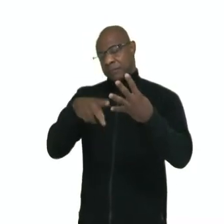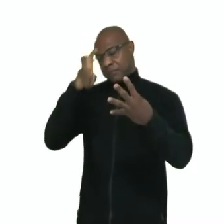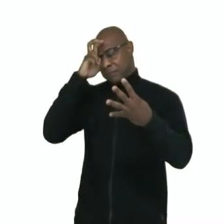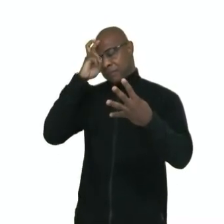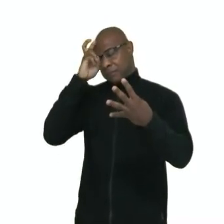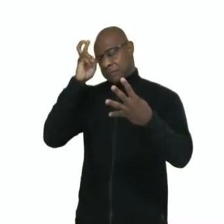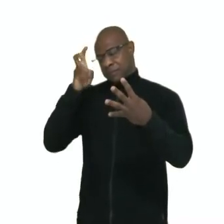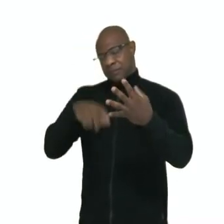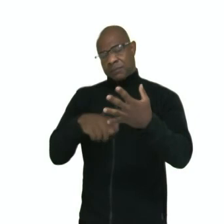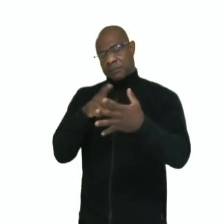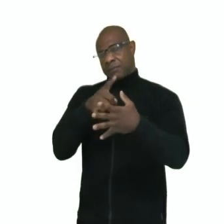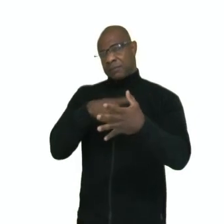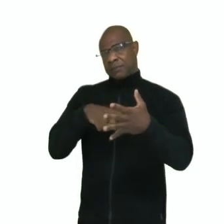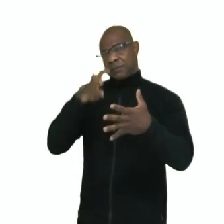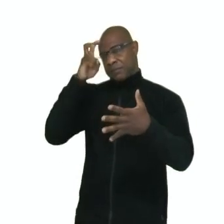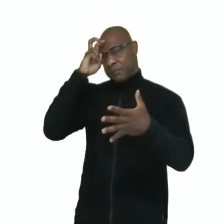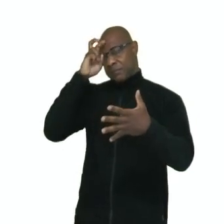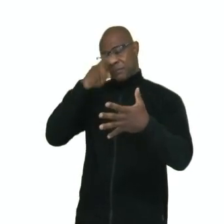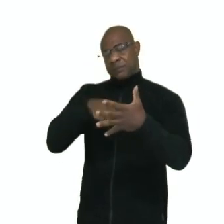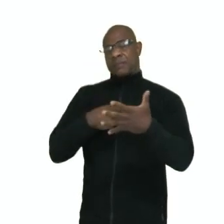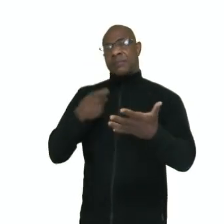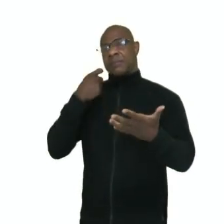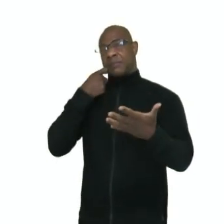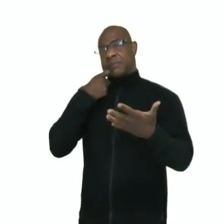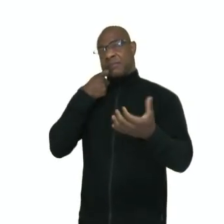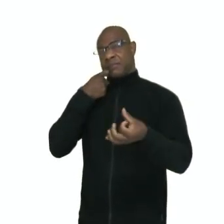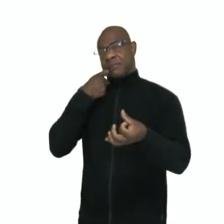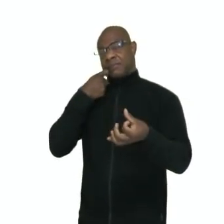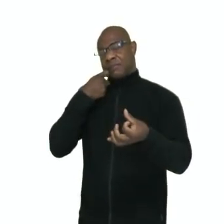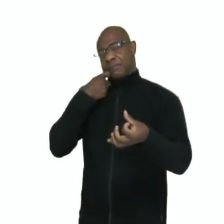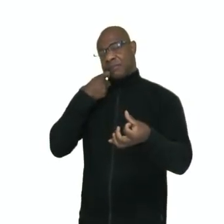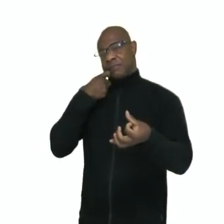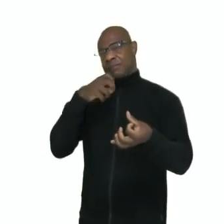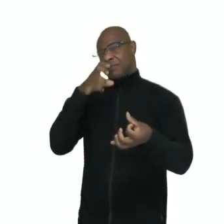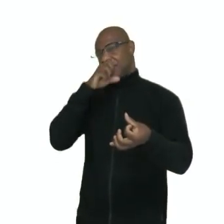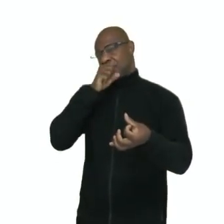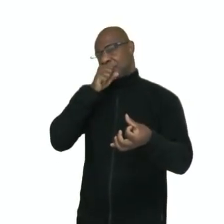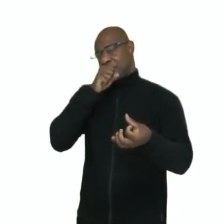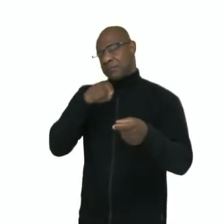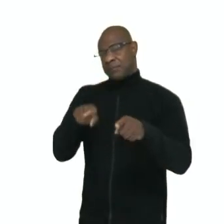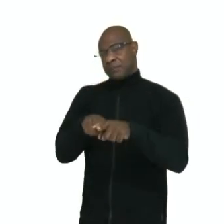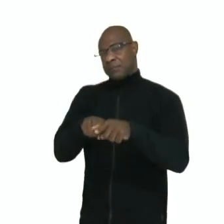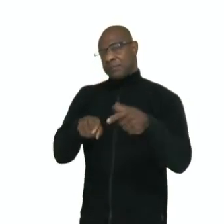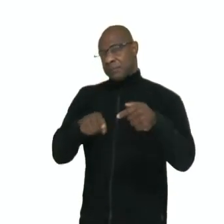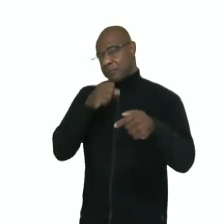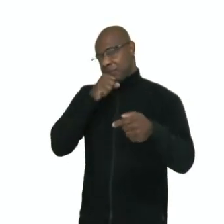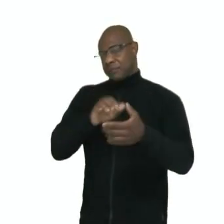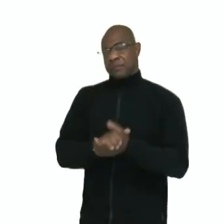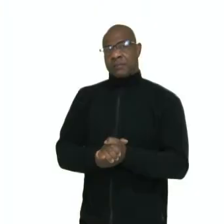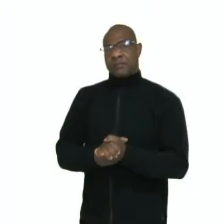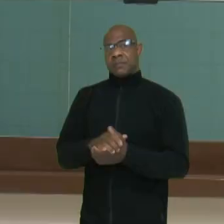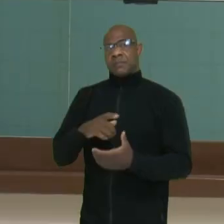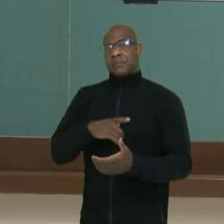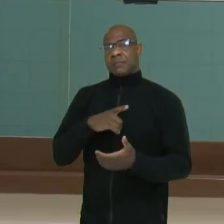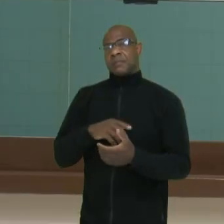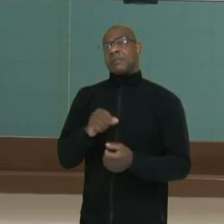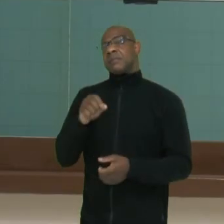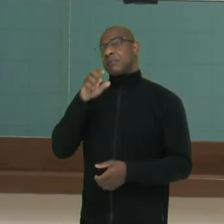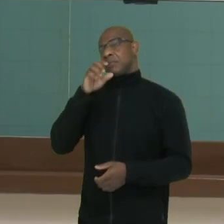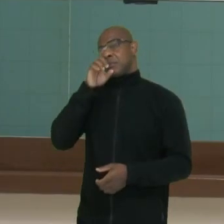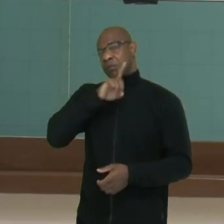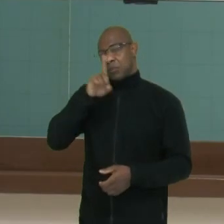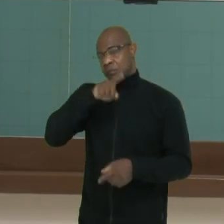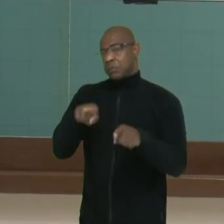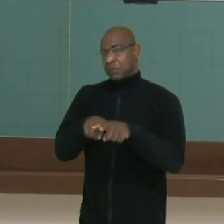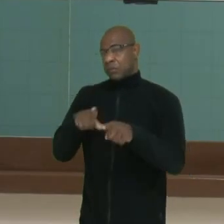Thursday, Friday, Saturday e Sunday. Lembrando que a gente tem os weekdays, que são os